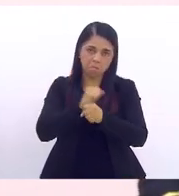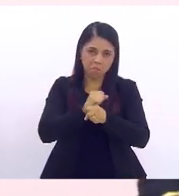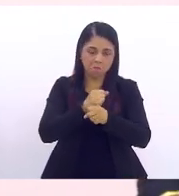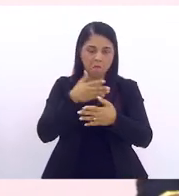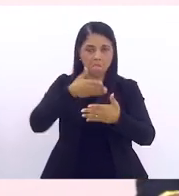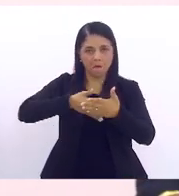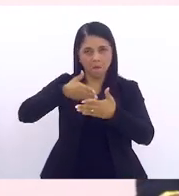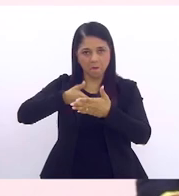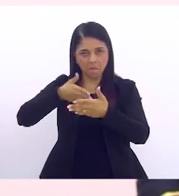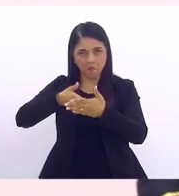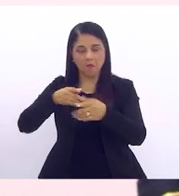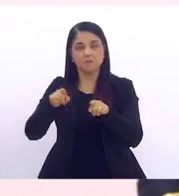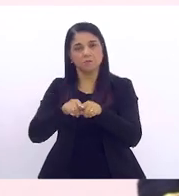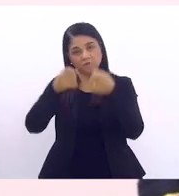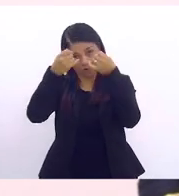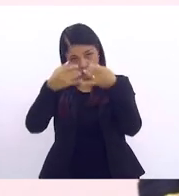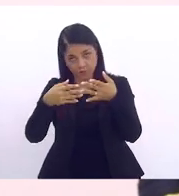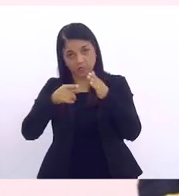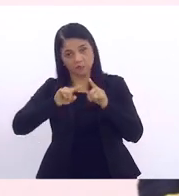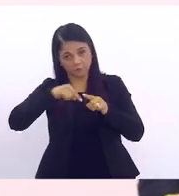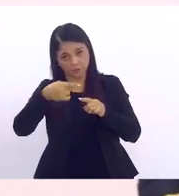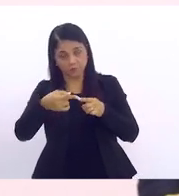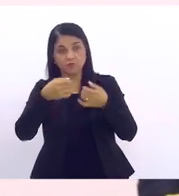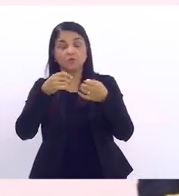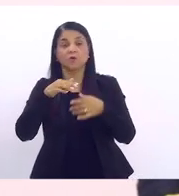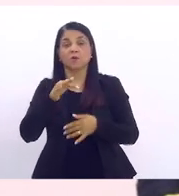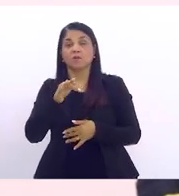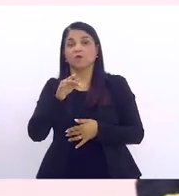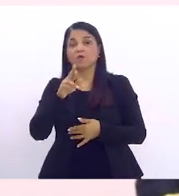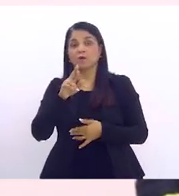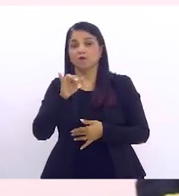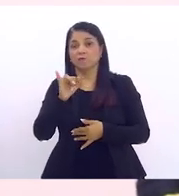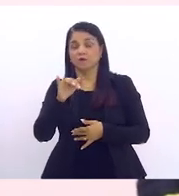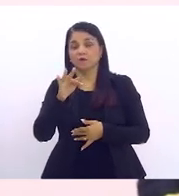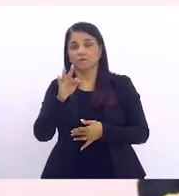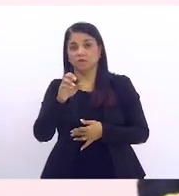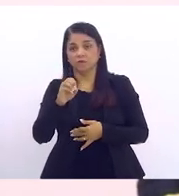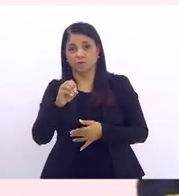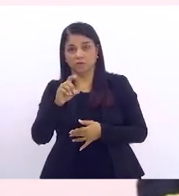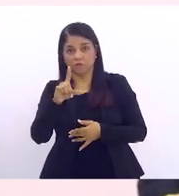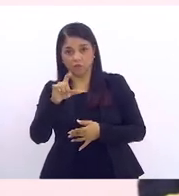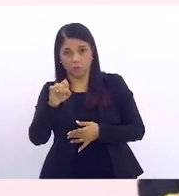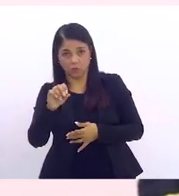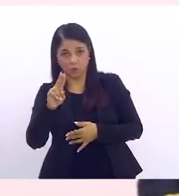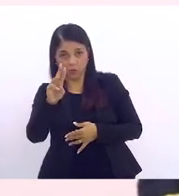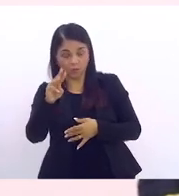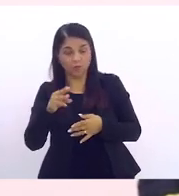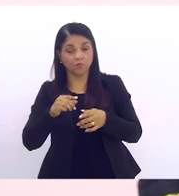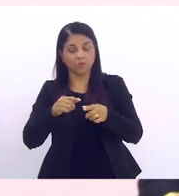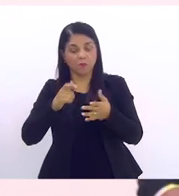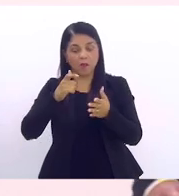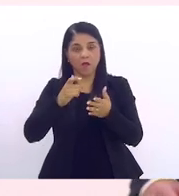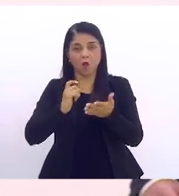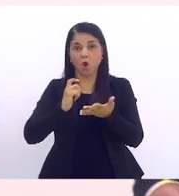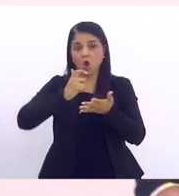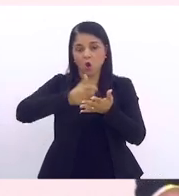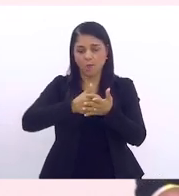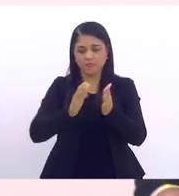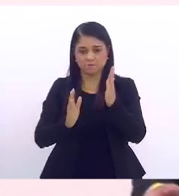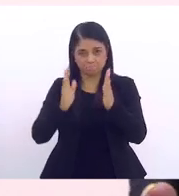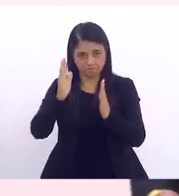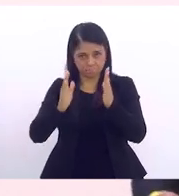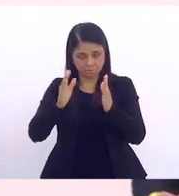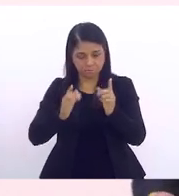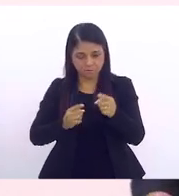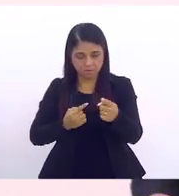caso da 101 vou falar disso também você pode usar o free Flow para conseguir fazer uma cobrança por trecho percorrido é uma possibilidade o free